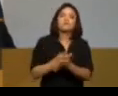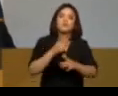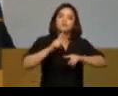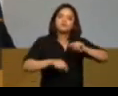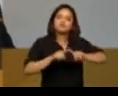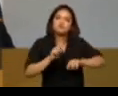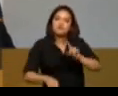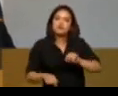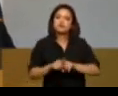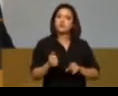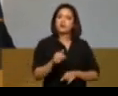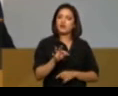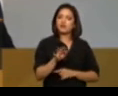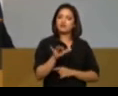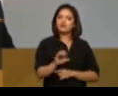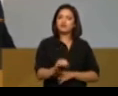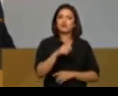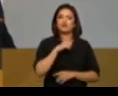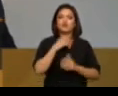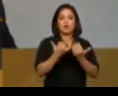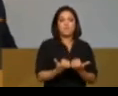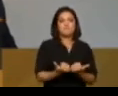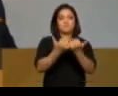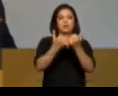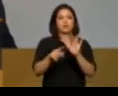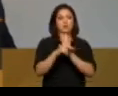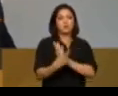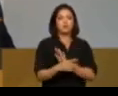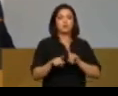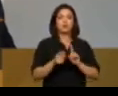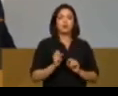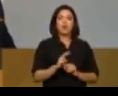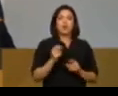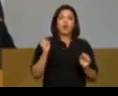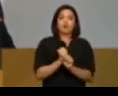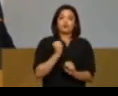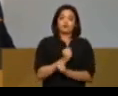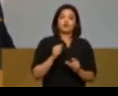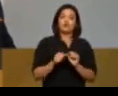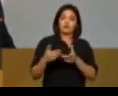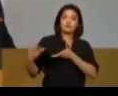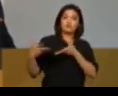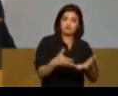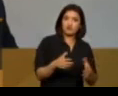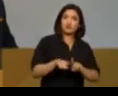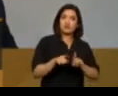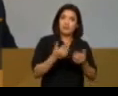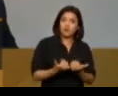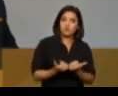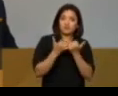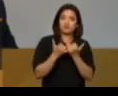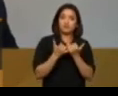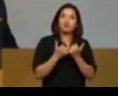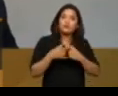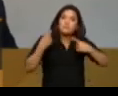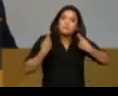de bens e ativos integrantes do respectivo patrimônio ou a execução de obras a serem integradas a esse patrimônio, bem